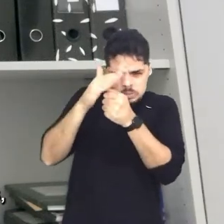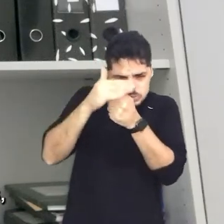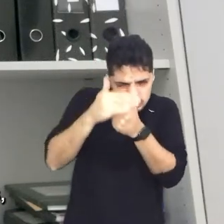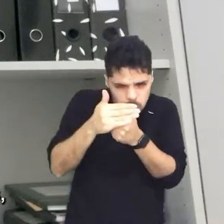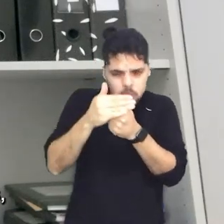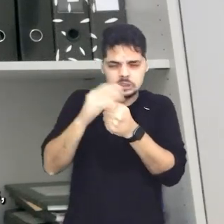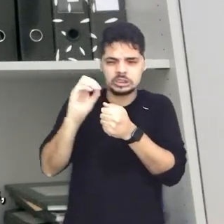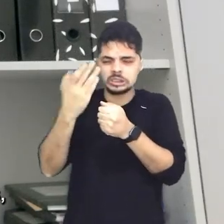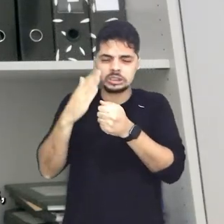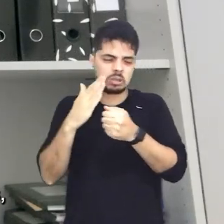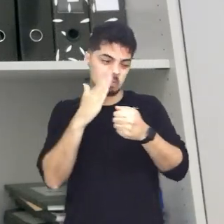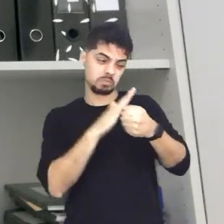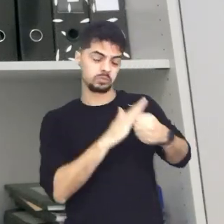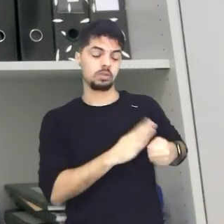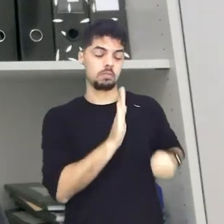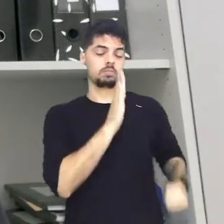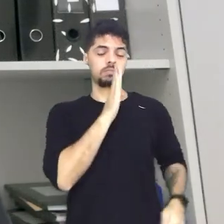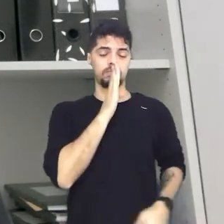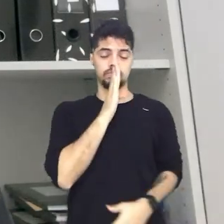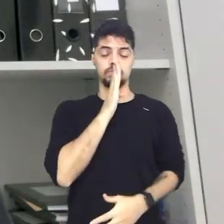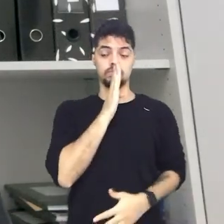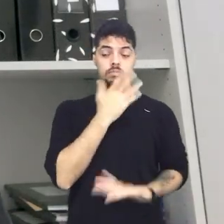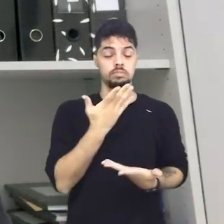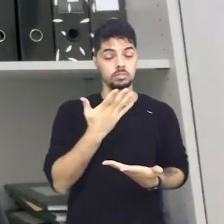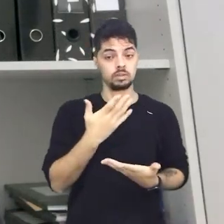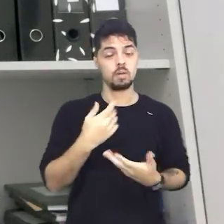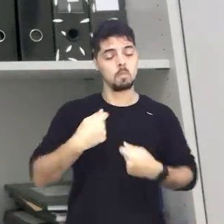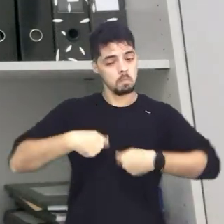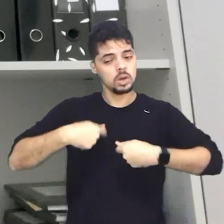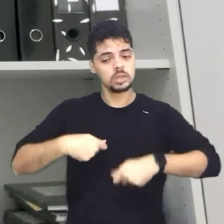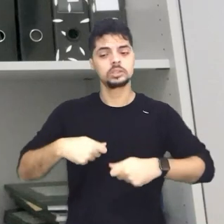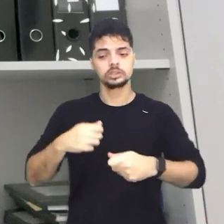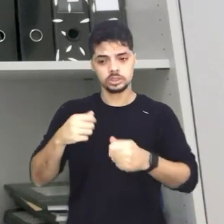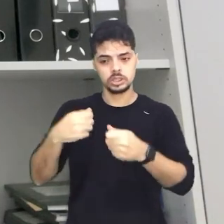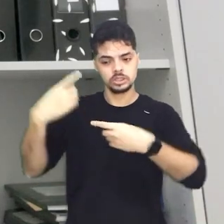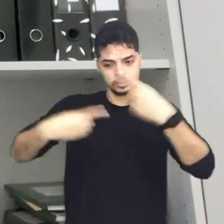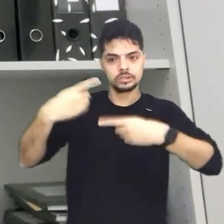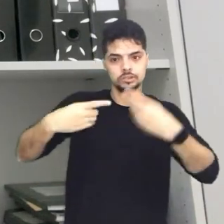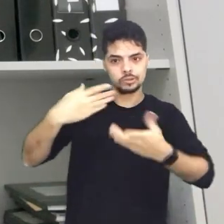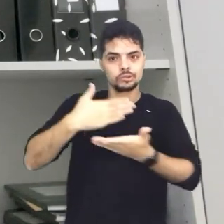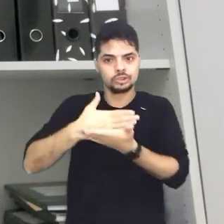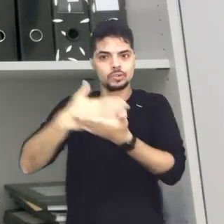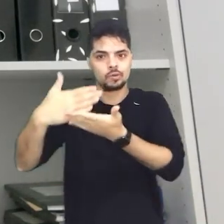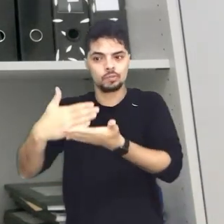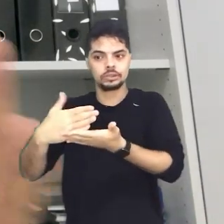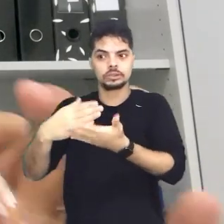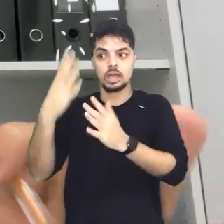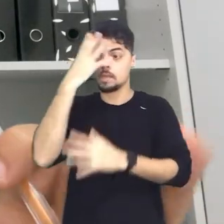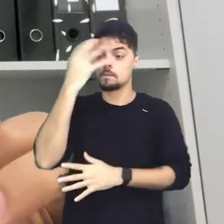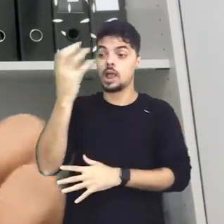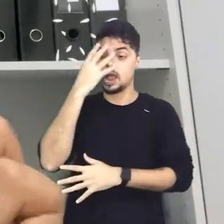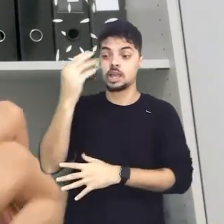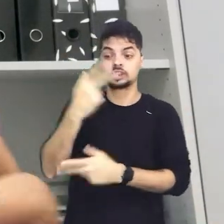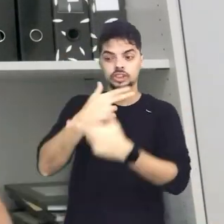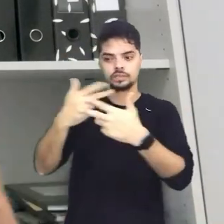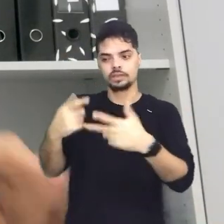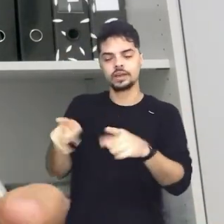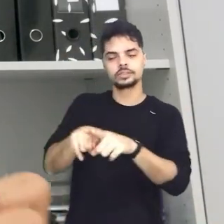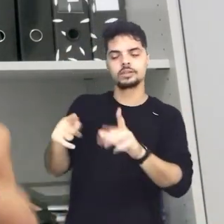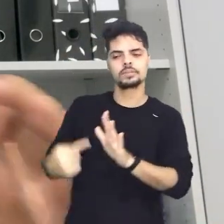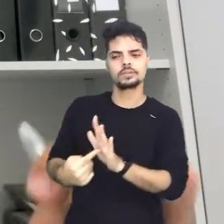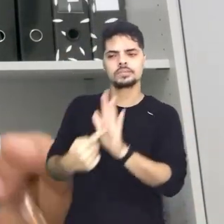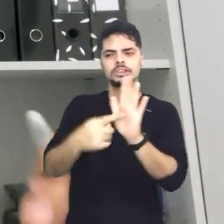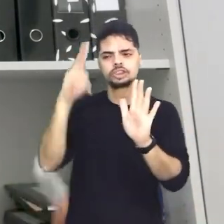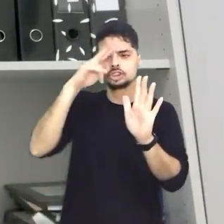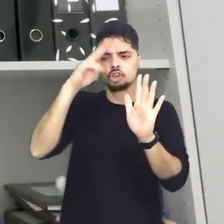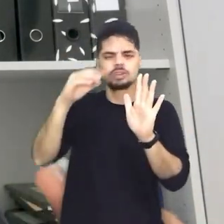sobre a participação das mulheres, eu penso que a gente pode iniciar uma discussão trazendo, né, imagens e a